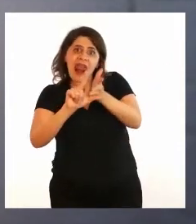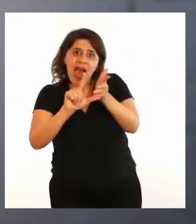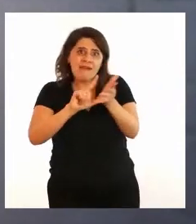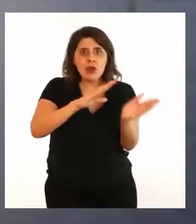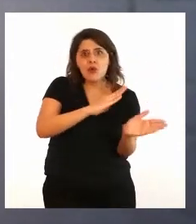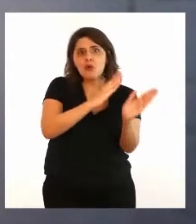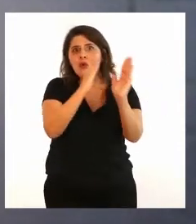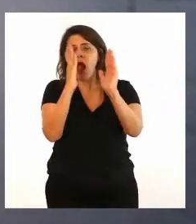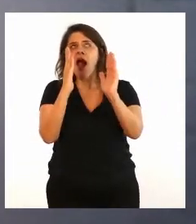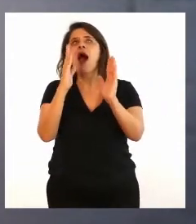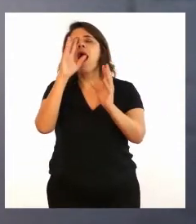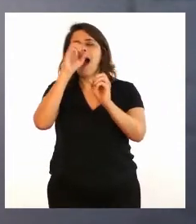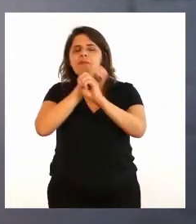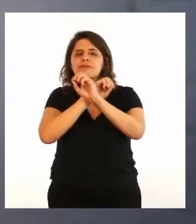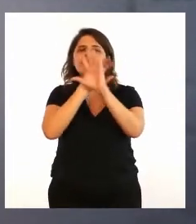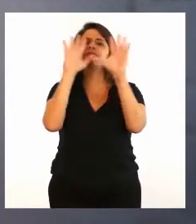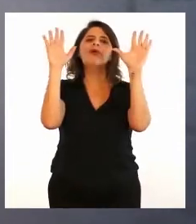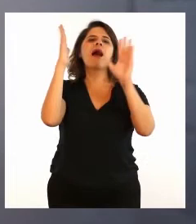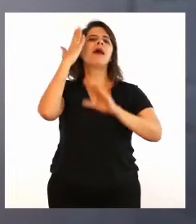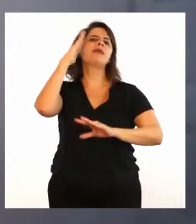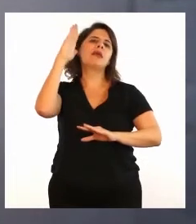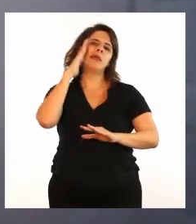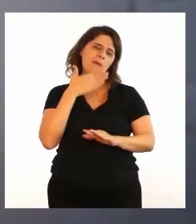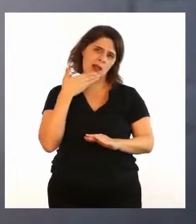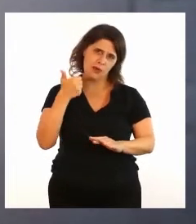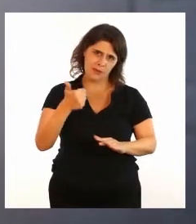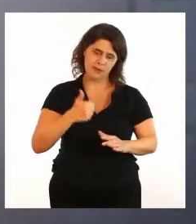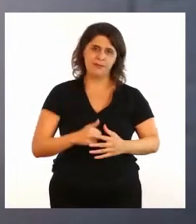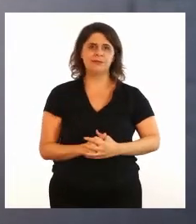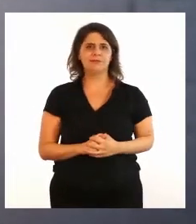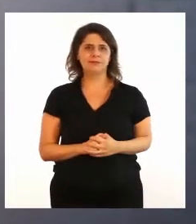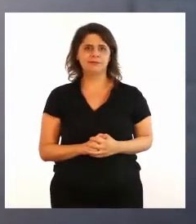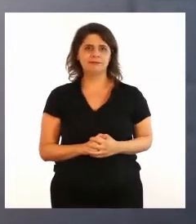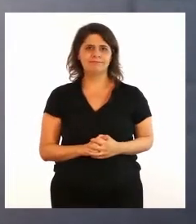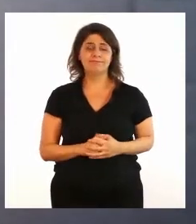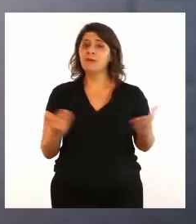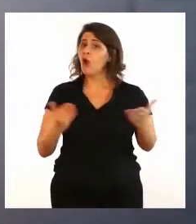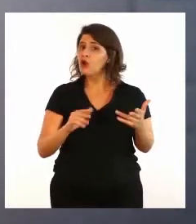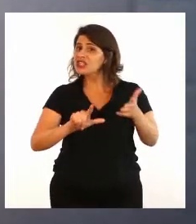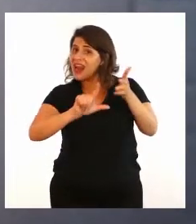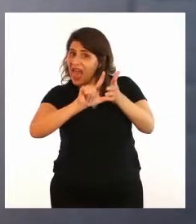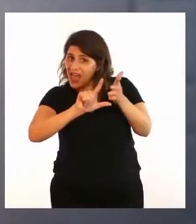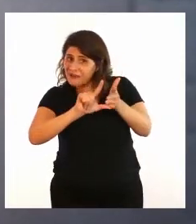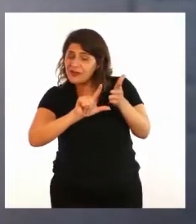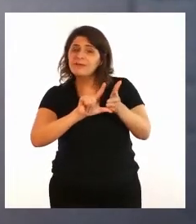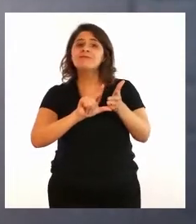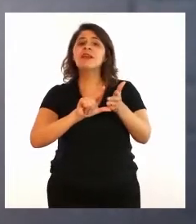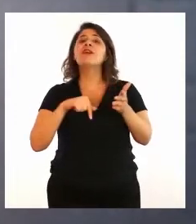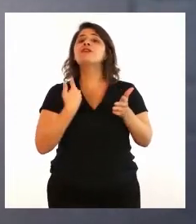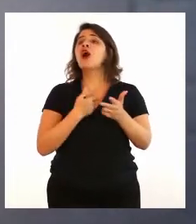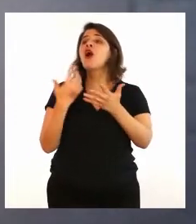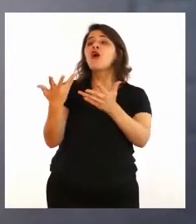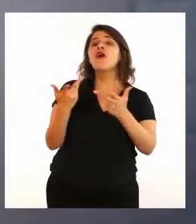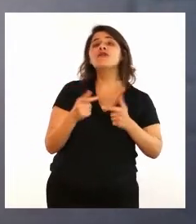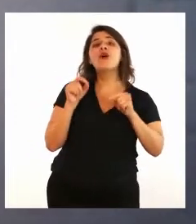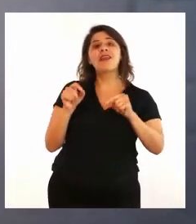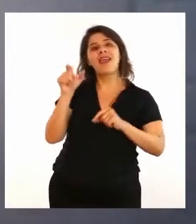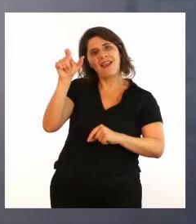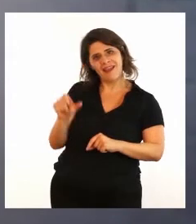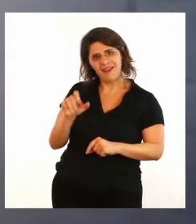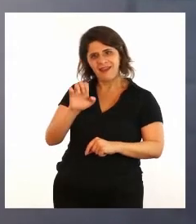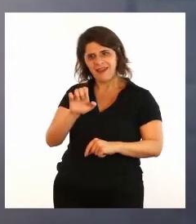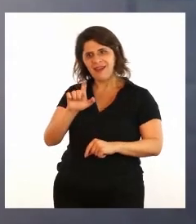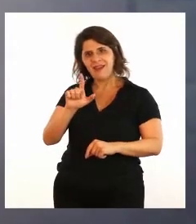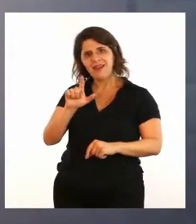processo fique mais nítido para todo mundo. Para a live de hoje, a gente convidou a Maria